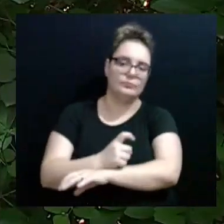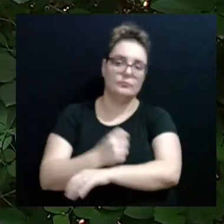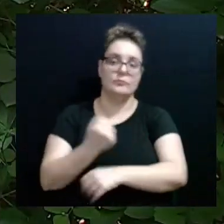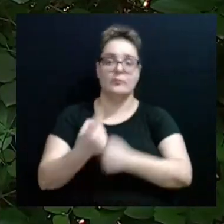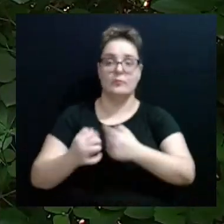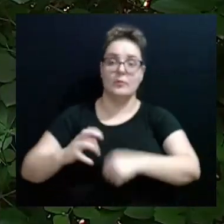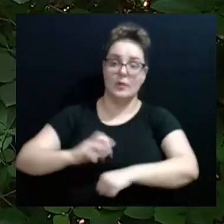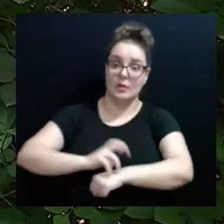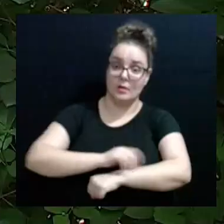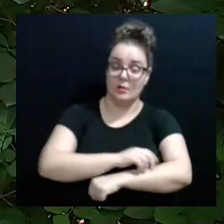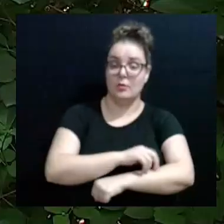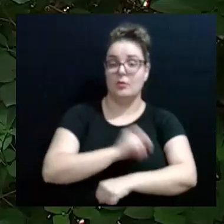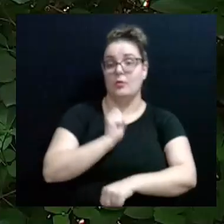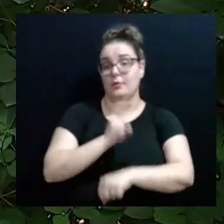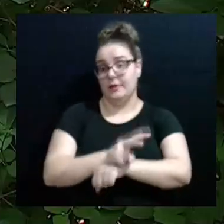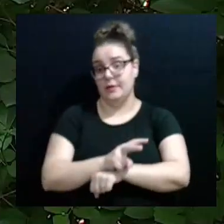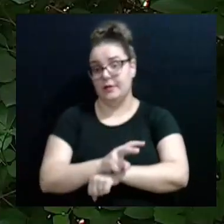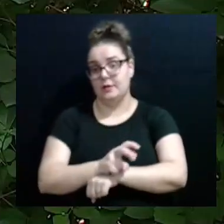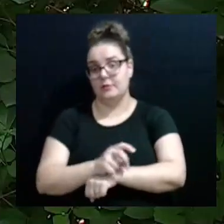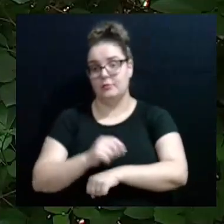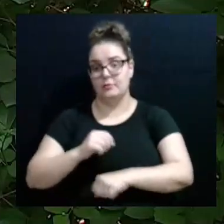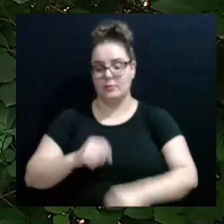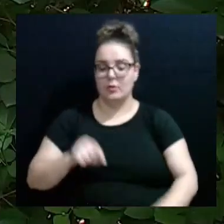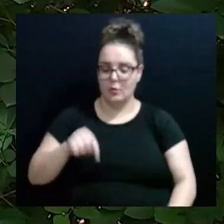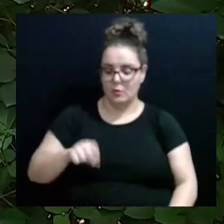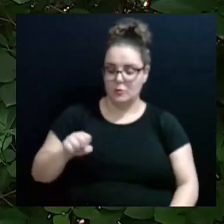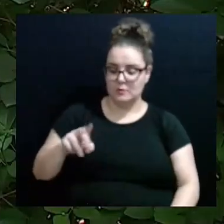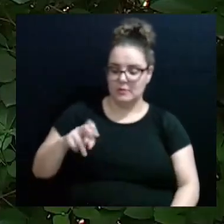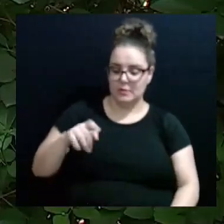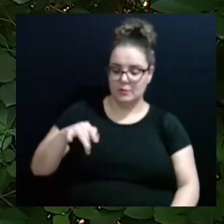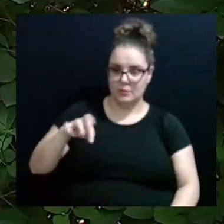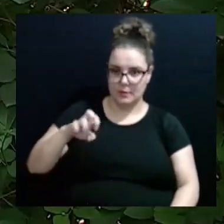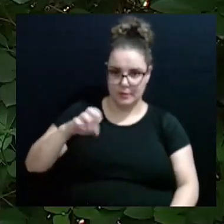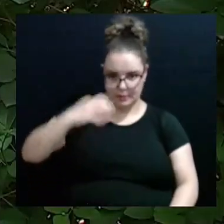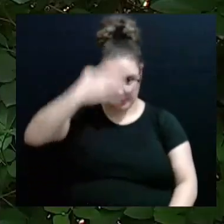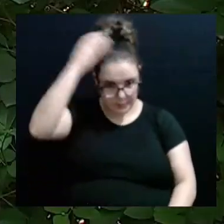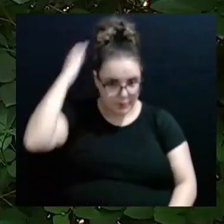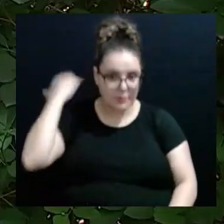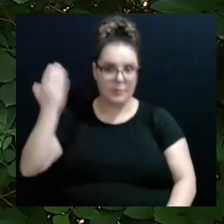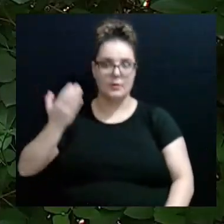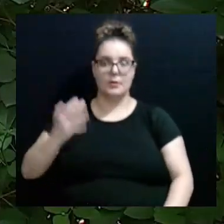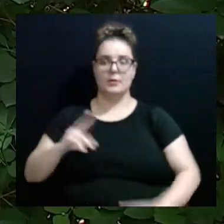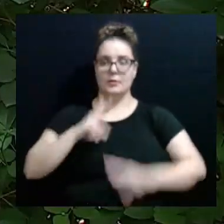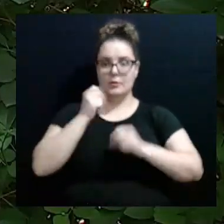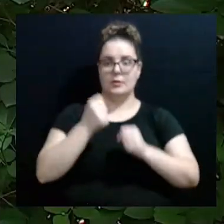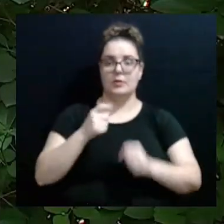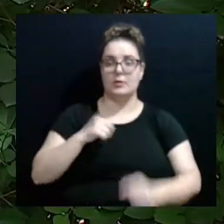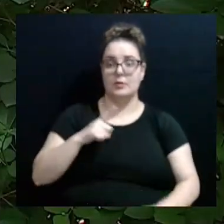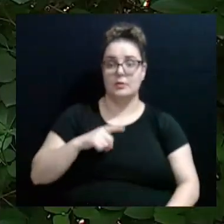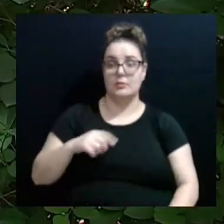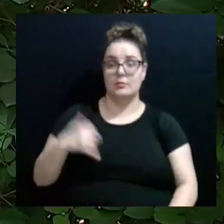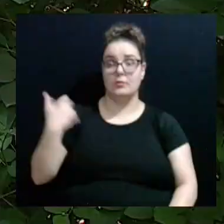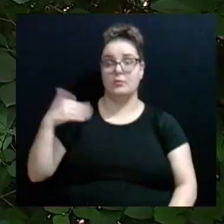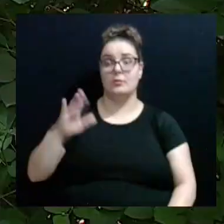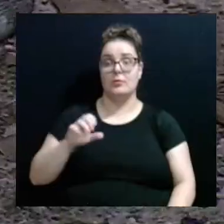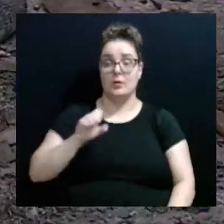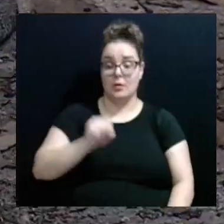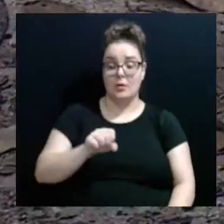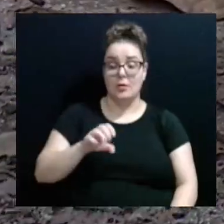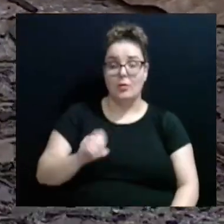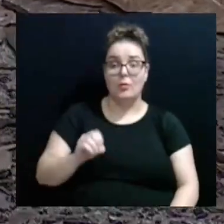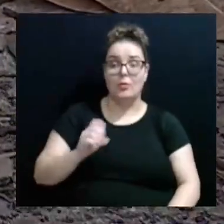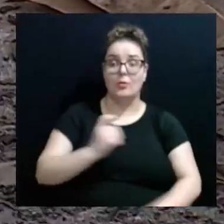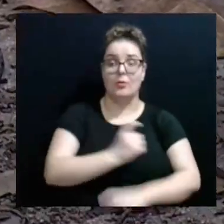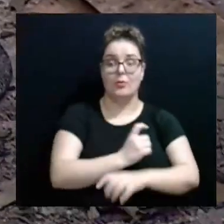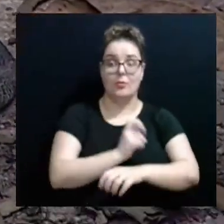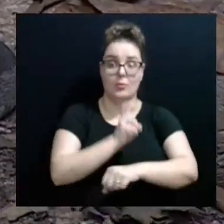Então, eles conseguem, tem um estudo aí que foi feito que teve um gambazinho adulto que sofreu 80 picadas de uma cobra cascavel.